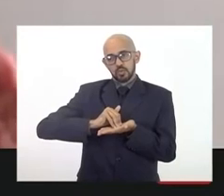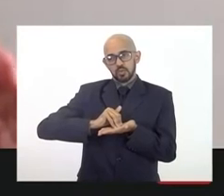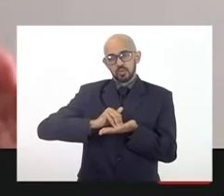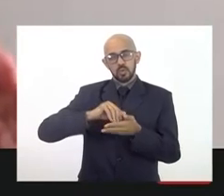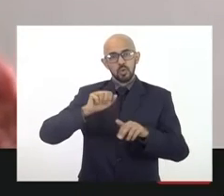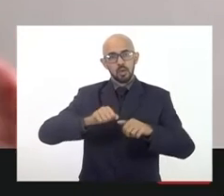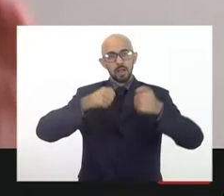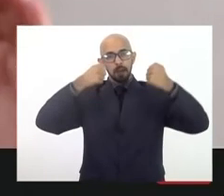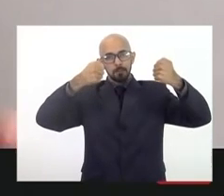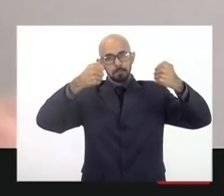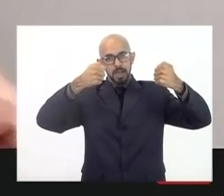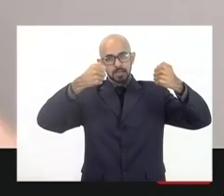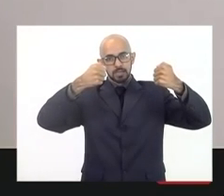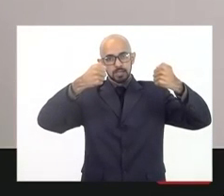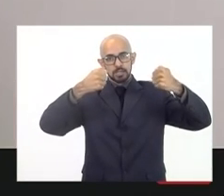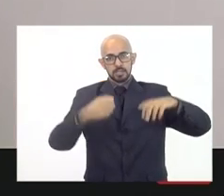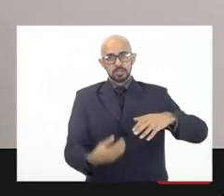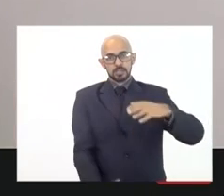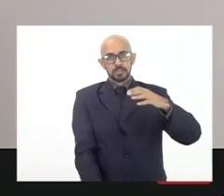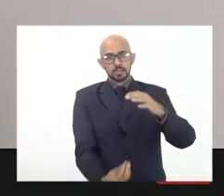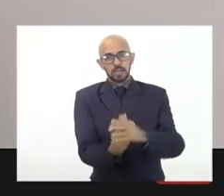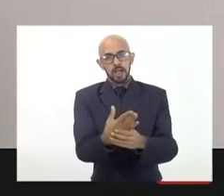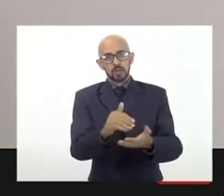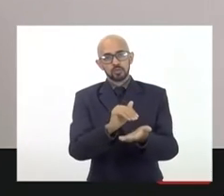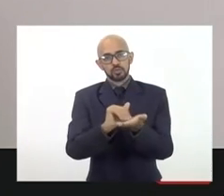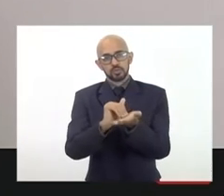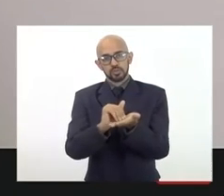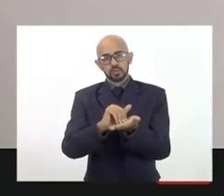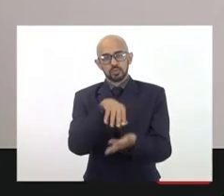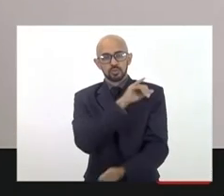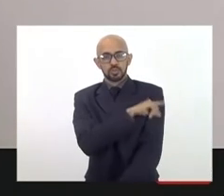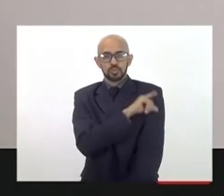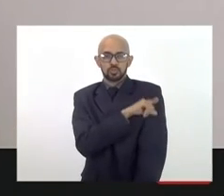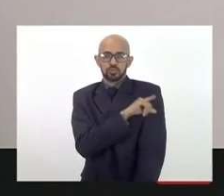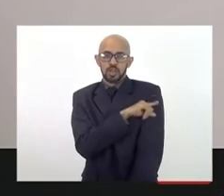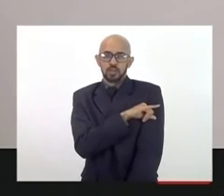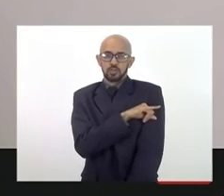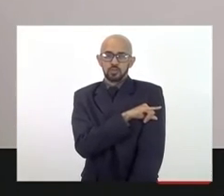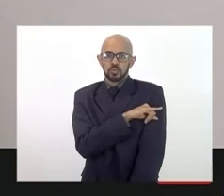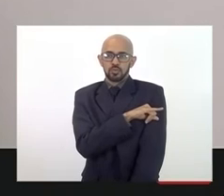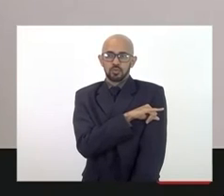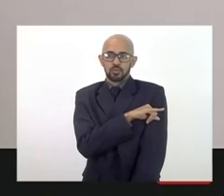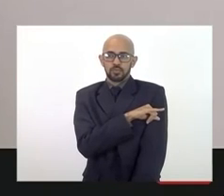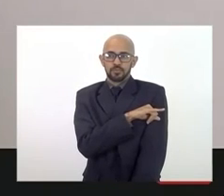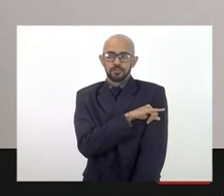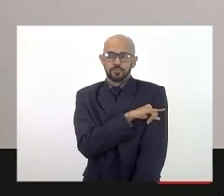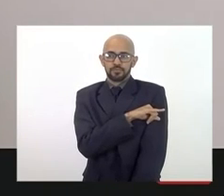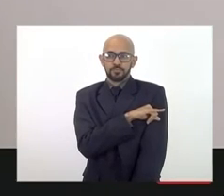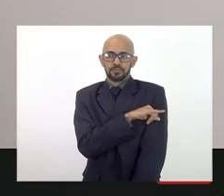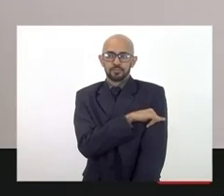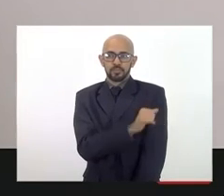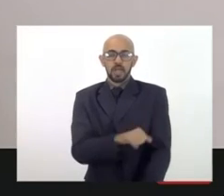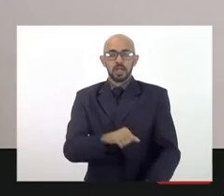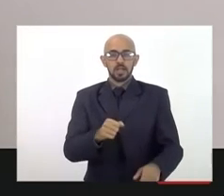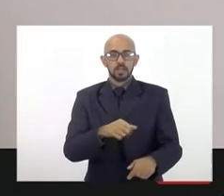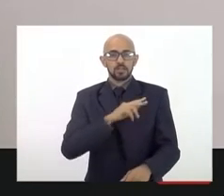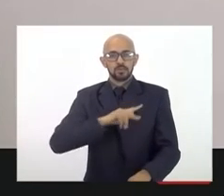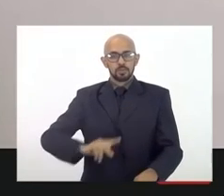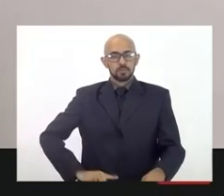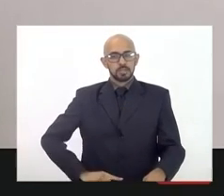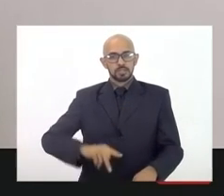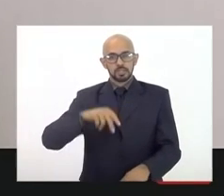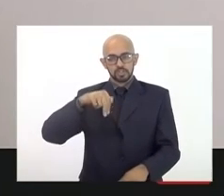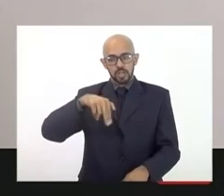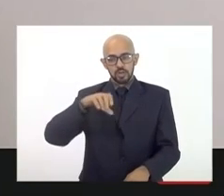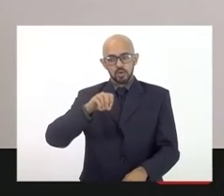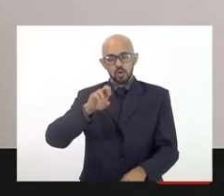Statoil, fundar o escritório da Statoil no Rio de Janeiro. Esqueci do presidente do norueguês, depois assumiu Camargo. A